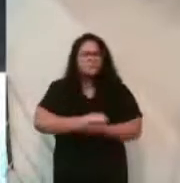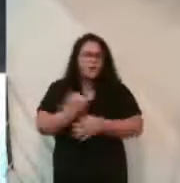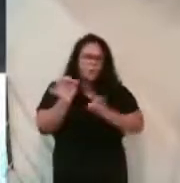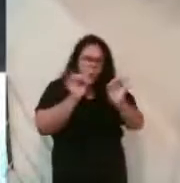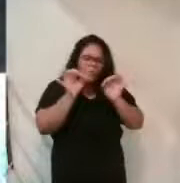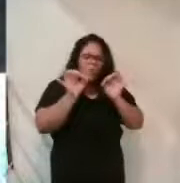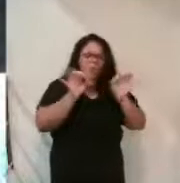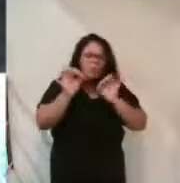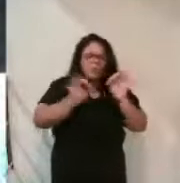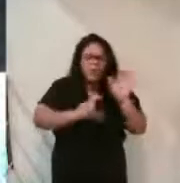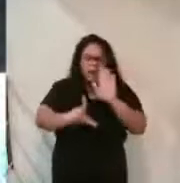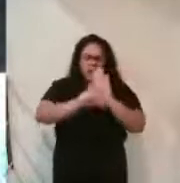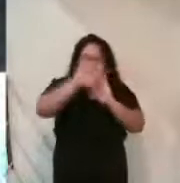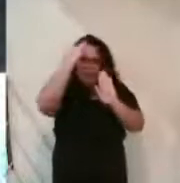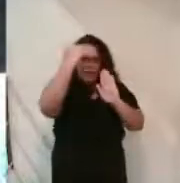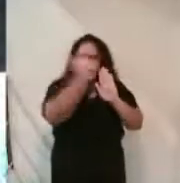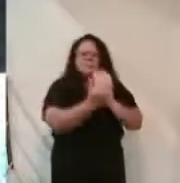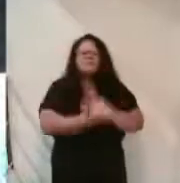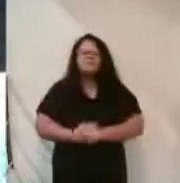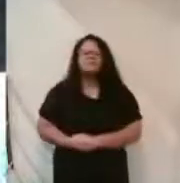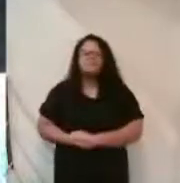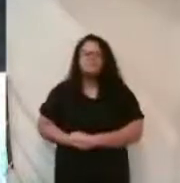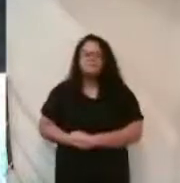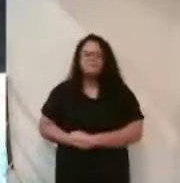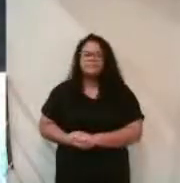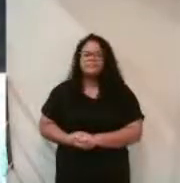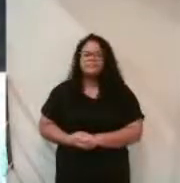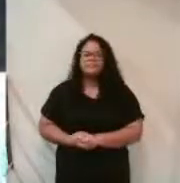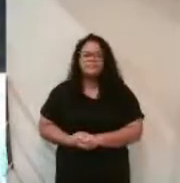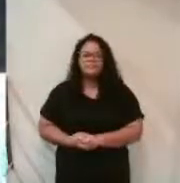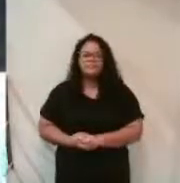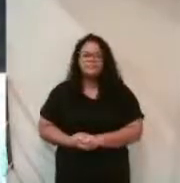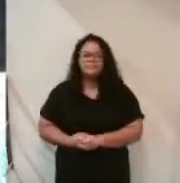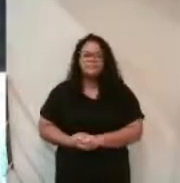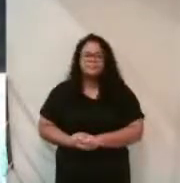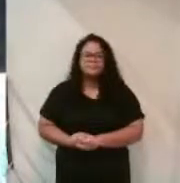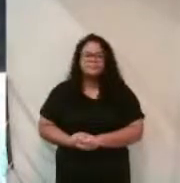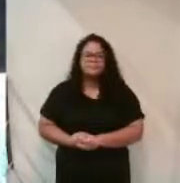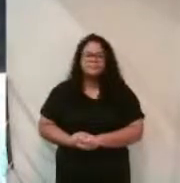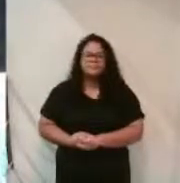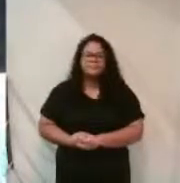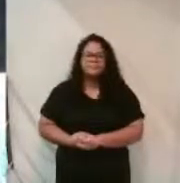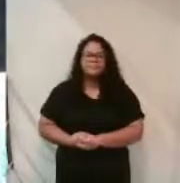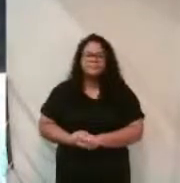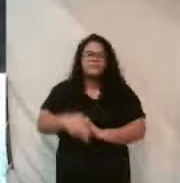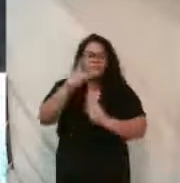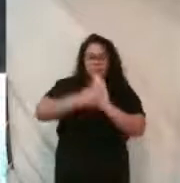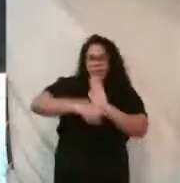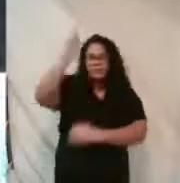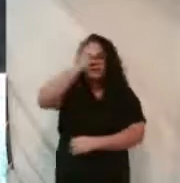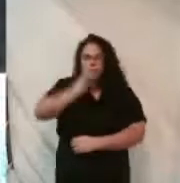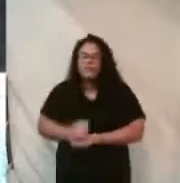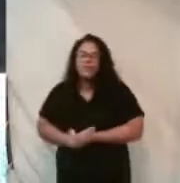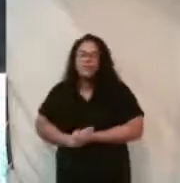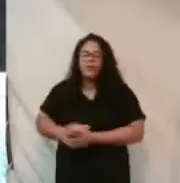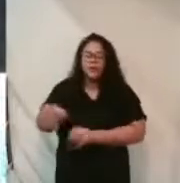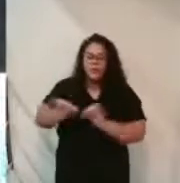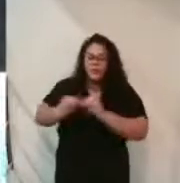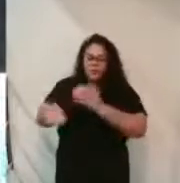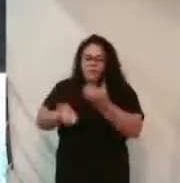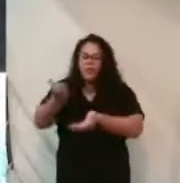até por uma missão institucional que nos é dada pela Política Nacional de Resíduos, pelo conjunto das normas que regem a questão aí